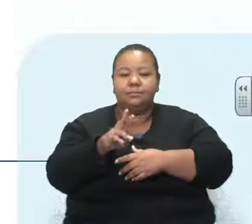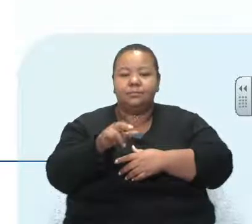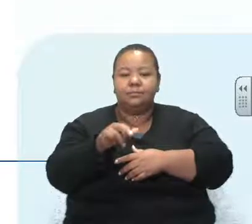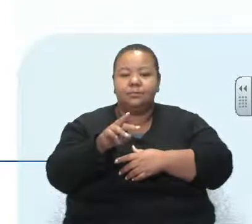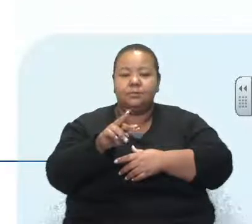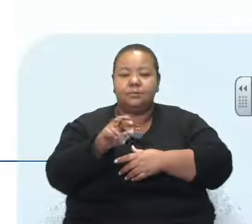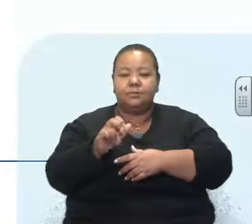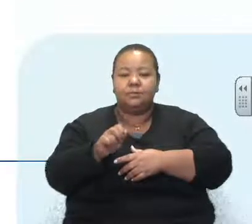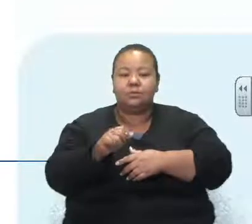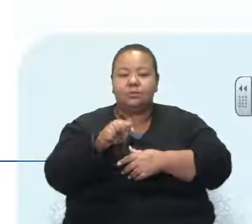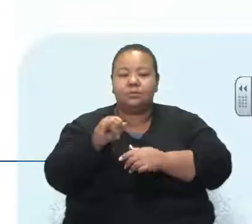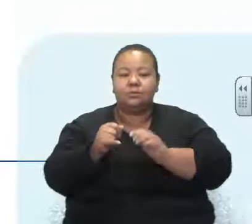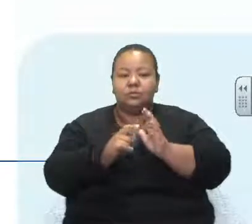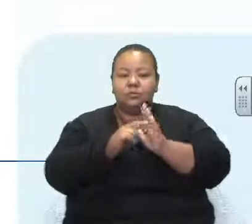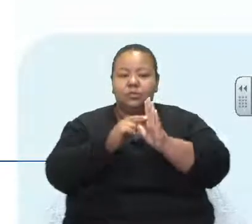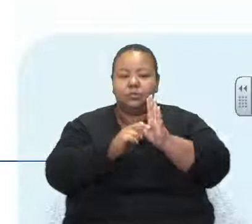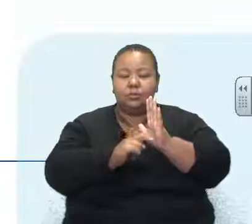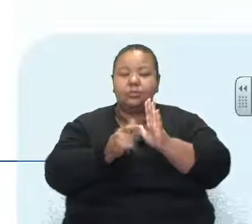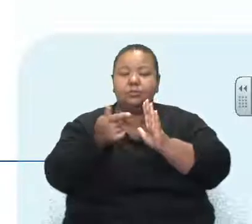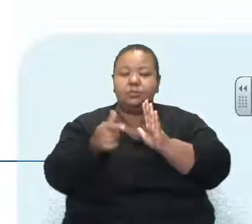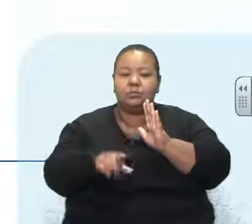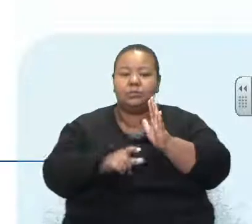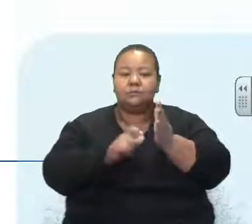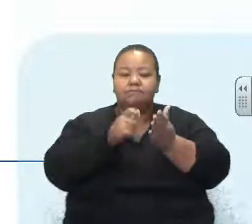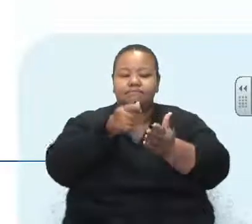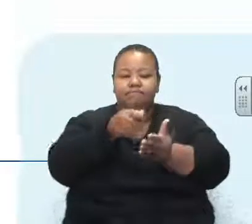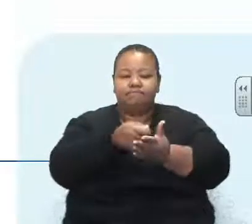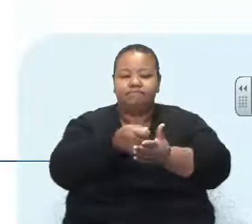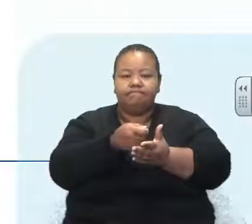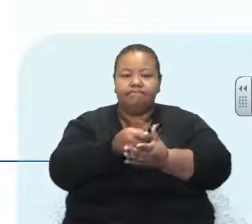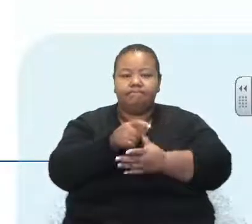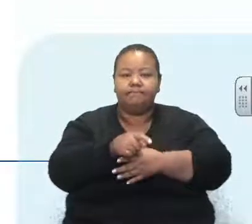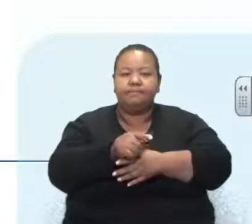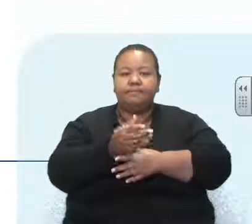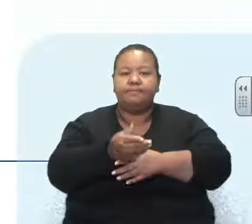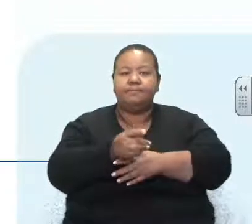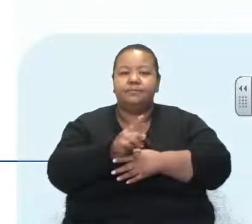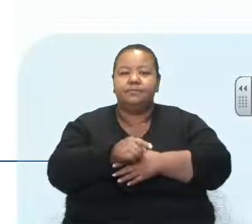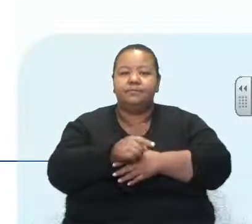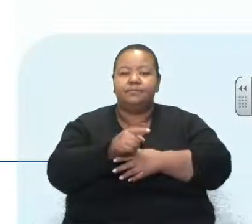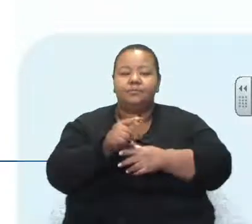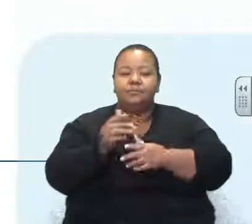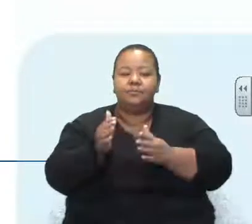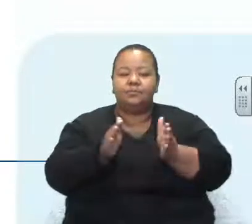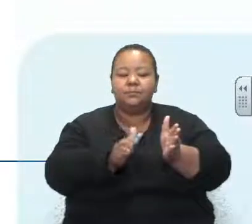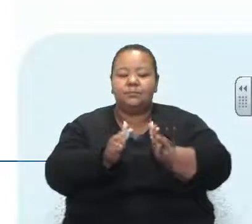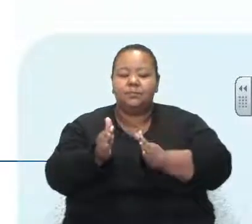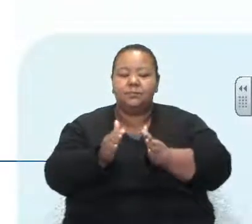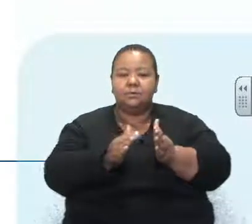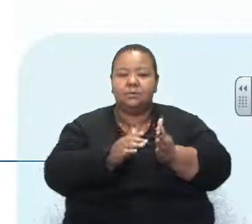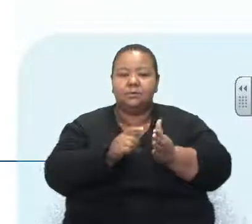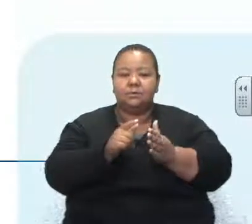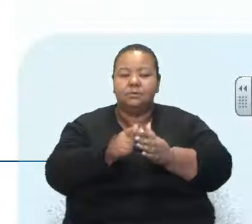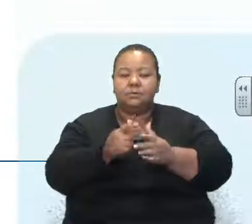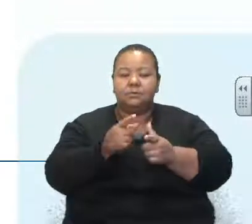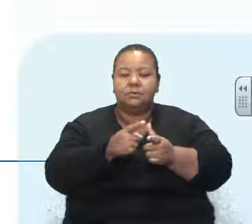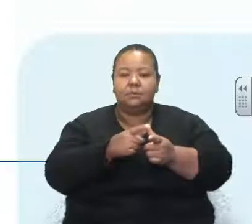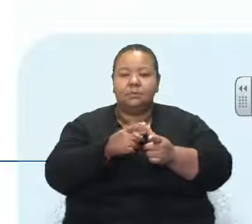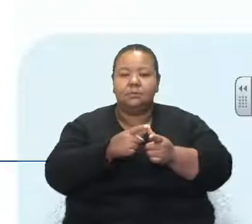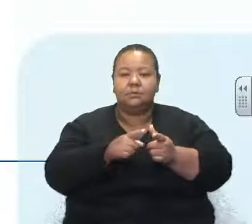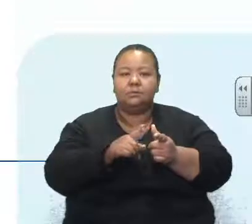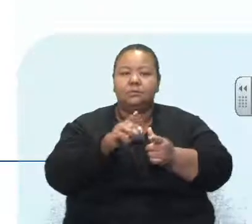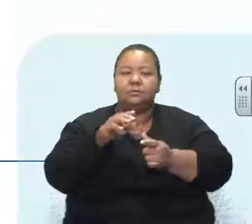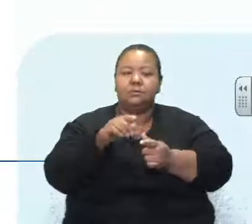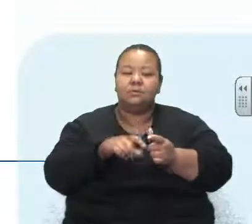minha empresa de honrar os pagamentos com juros contratuais que foram definidos e atender todas as obrigações das dívidas. Minha